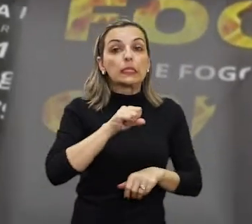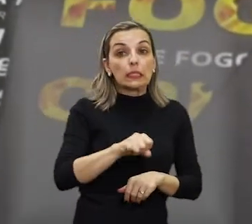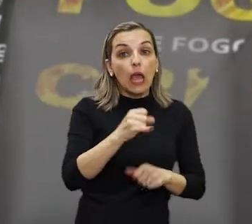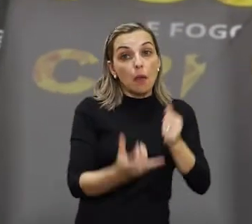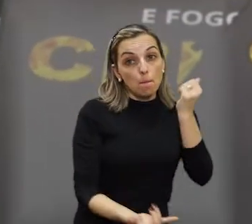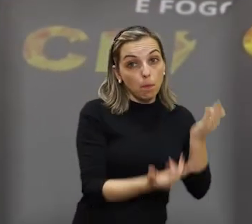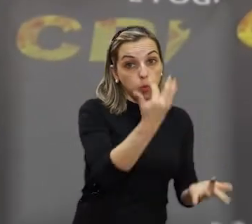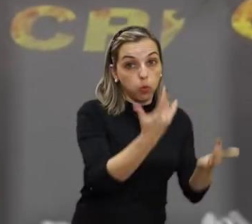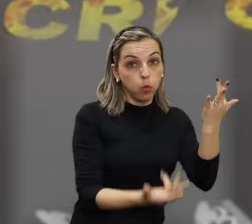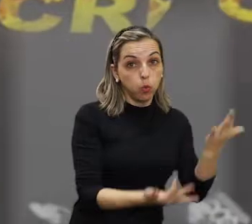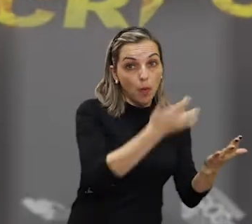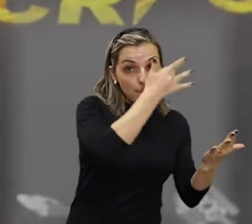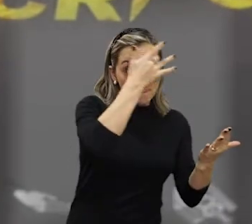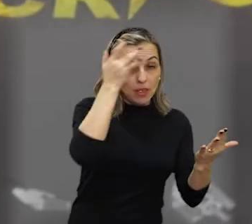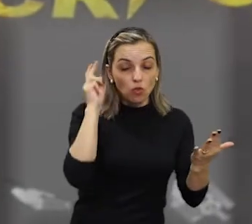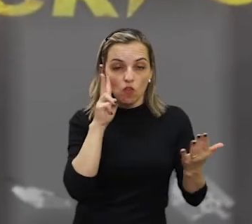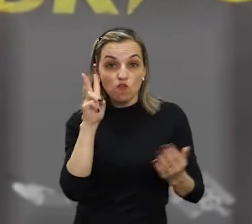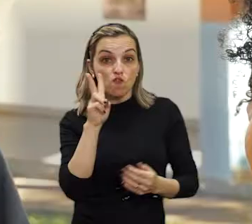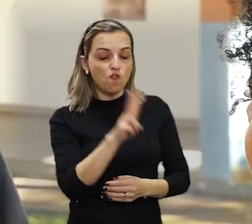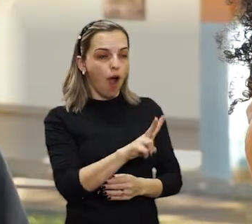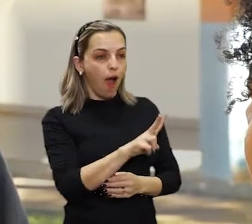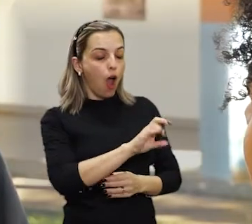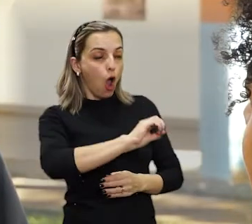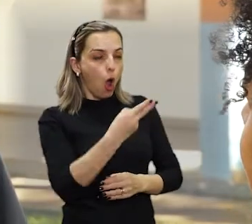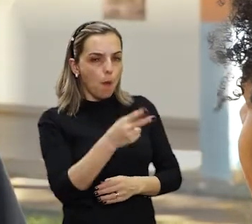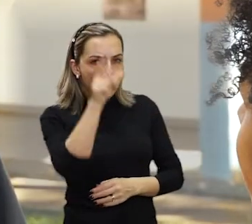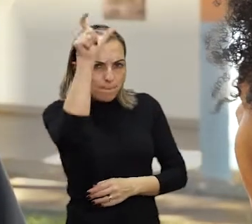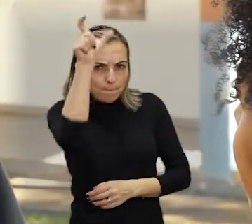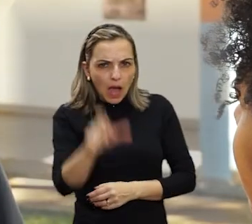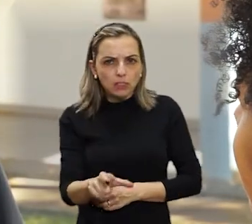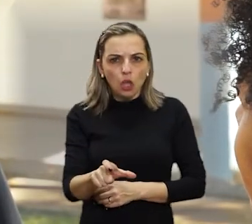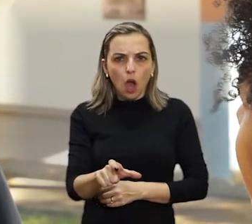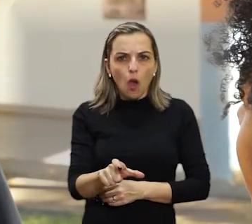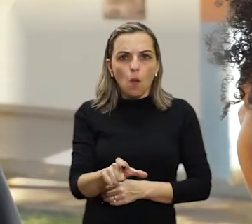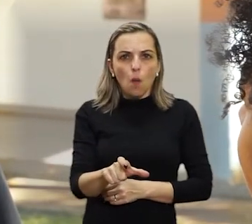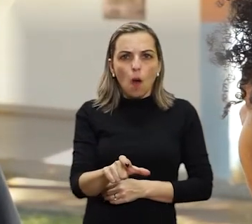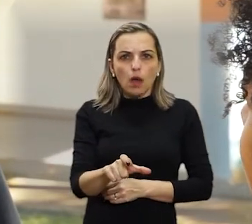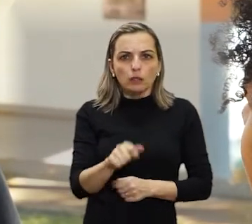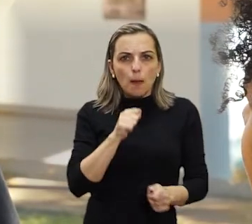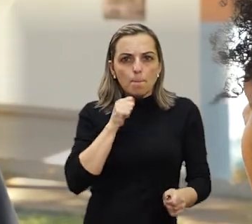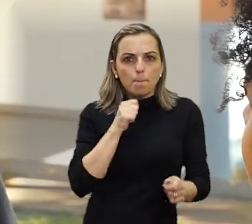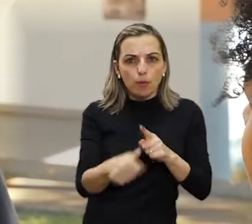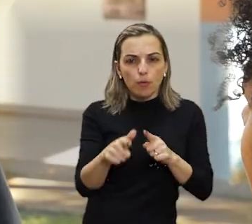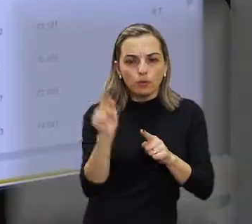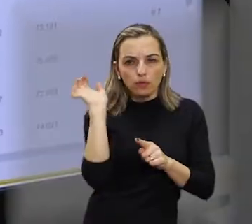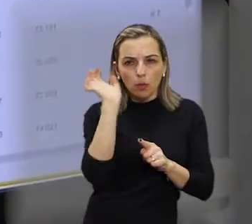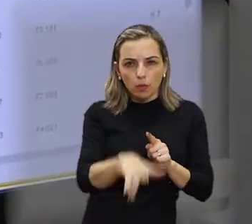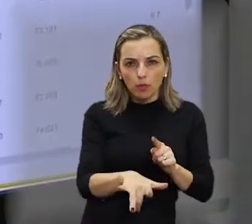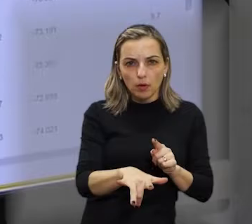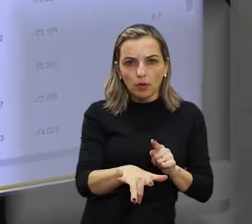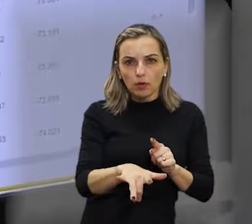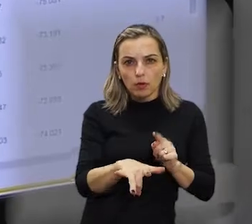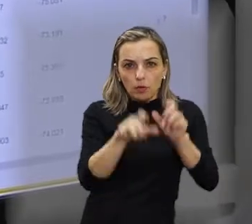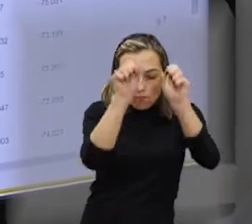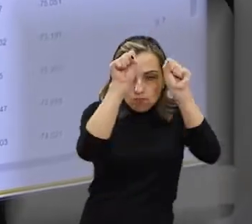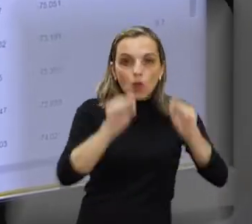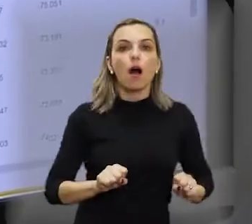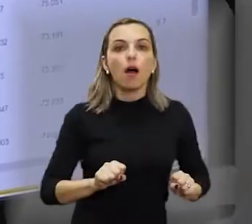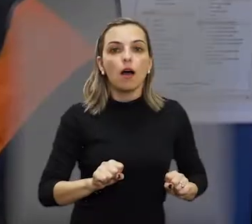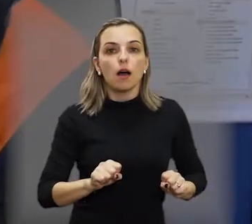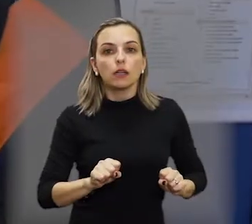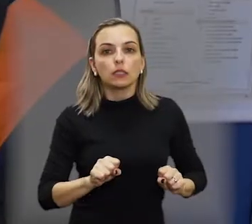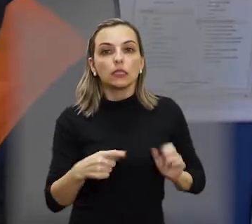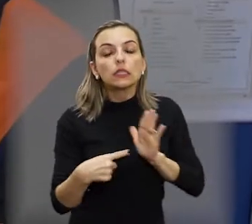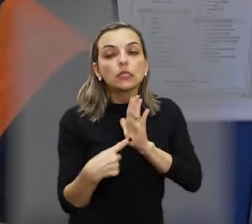se descarte esse tipo de material. E em caso também de se verificar queimadas, enfim, a pessoa vê alguém ateando fogo, um